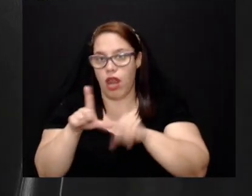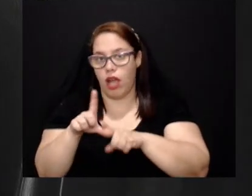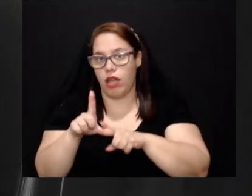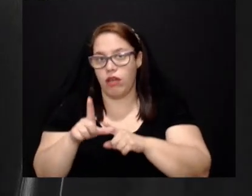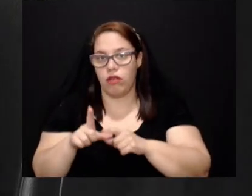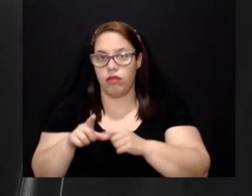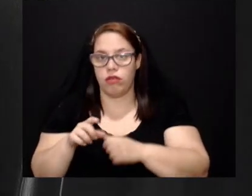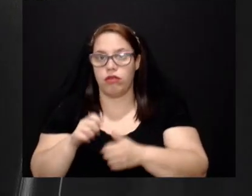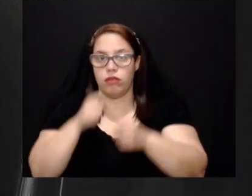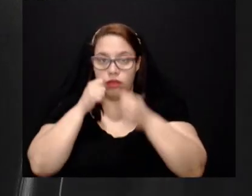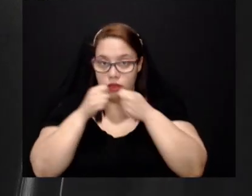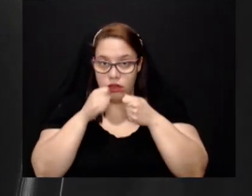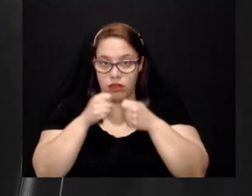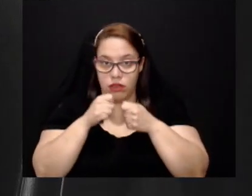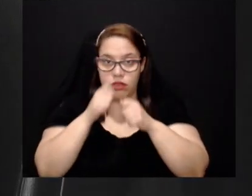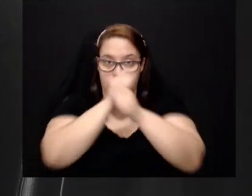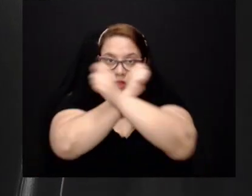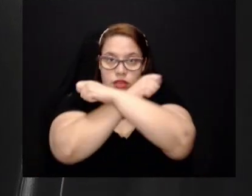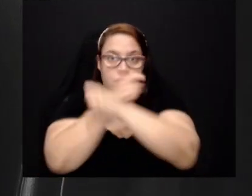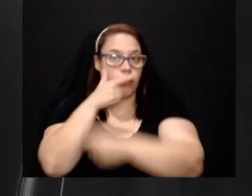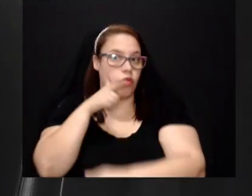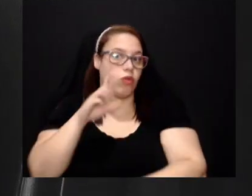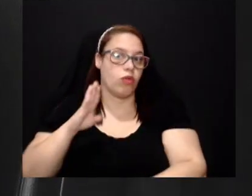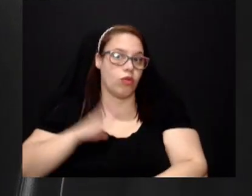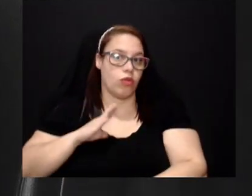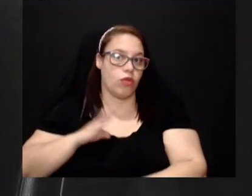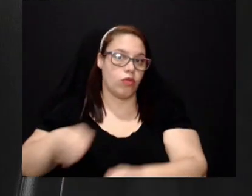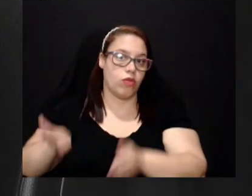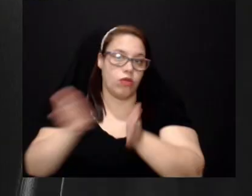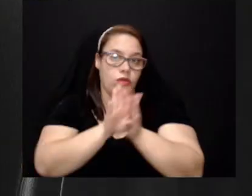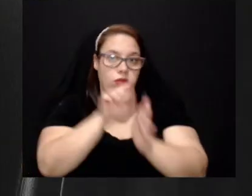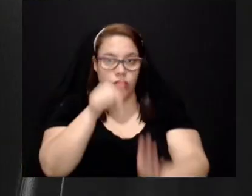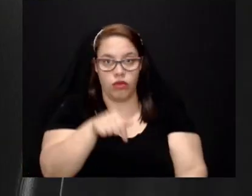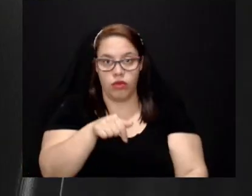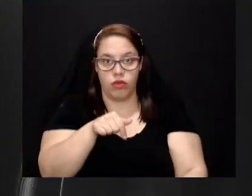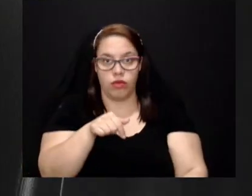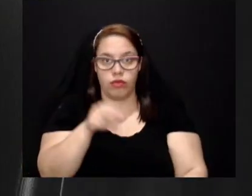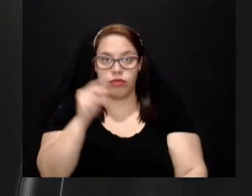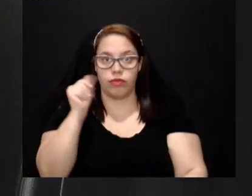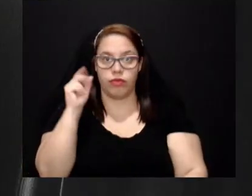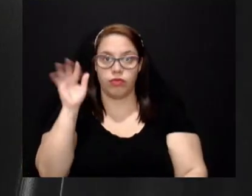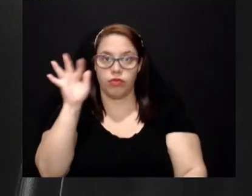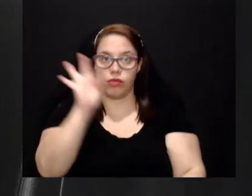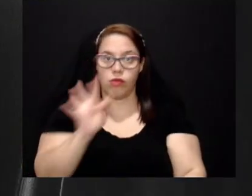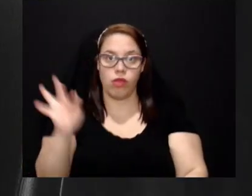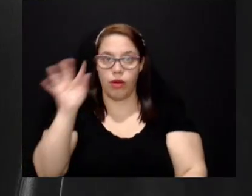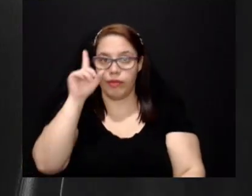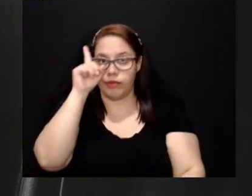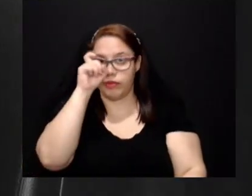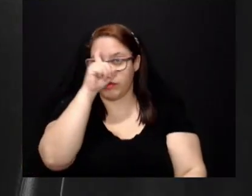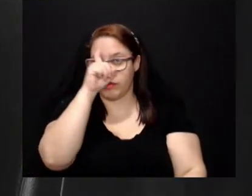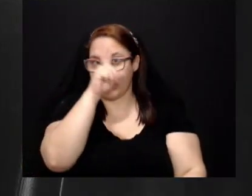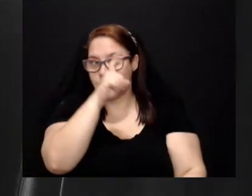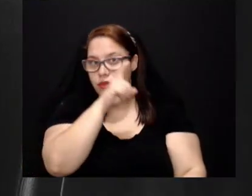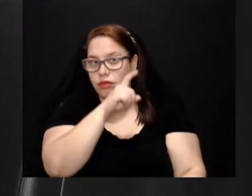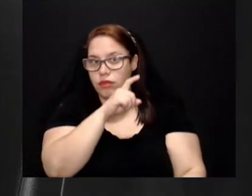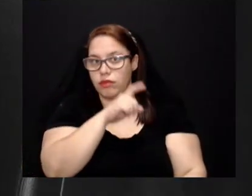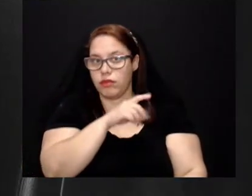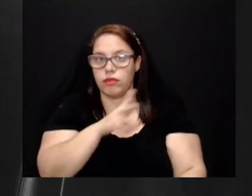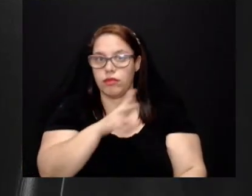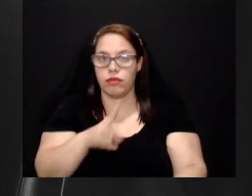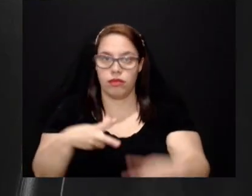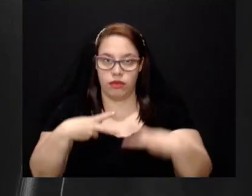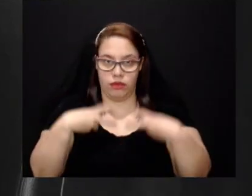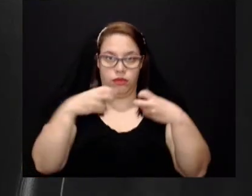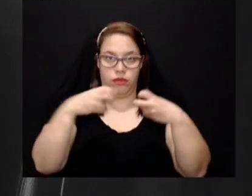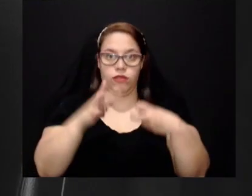Jornalismo tinha PUC, consegui a bolsa e eu vim para cá. E na época da faculdade era muito difícil, de fato, me enxergar como uma futura